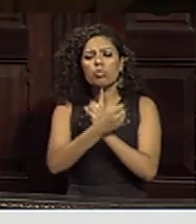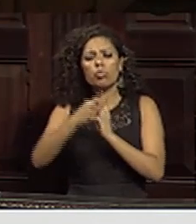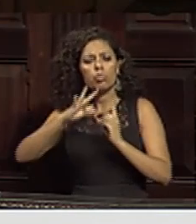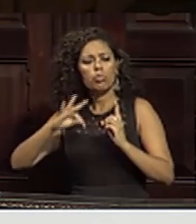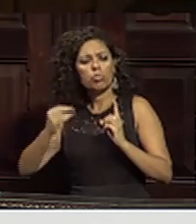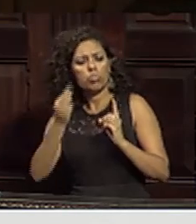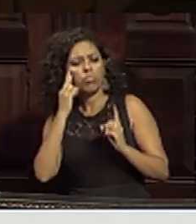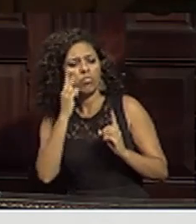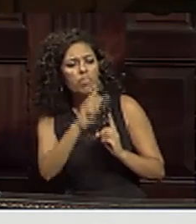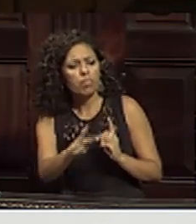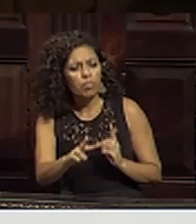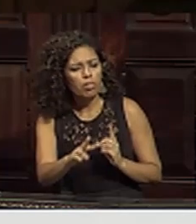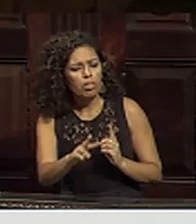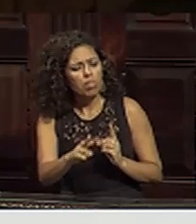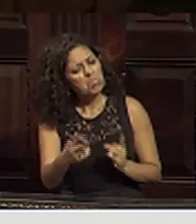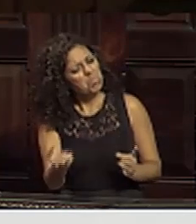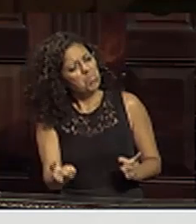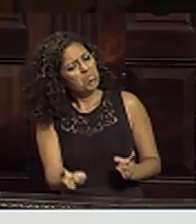hoje,